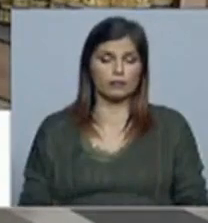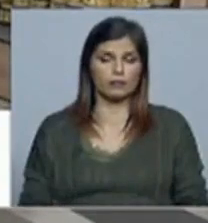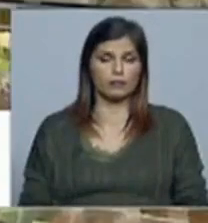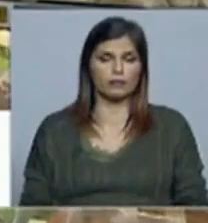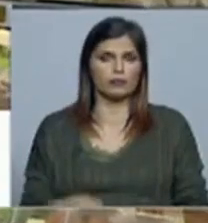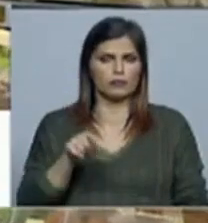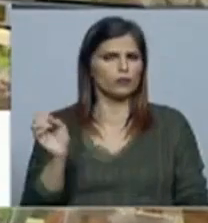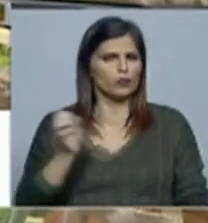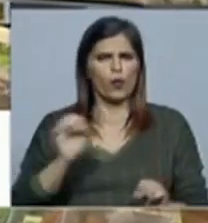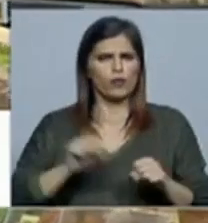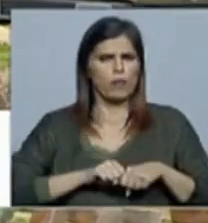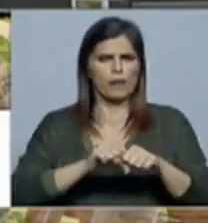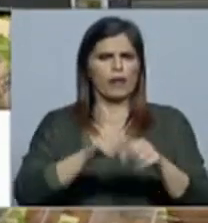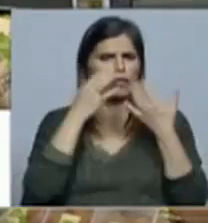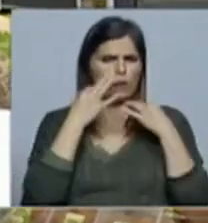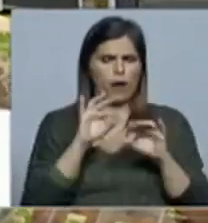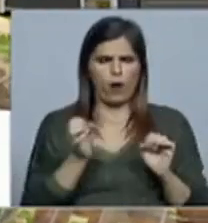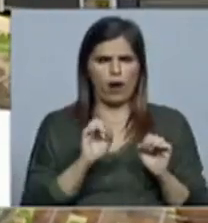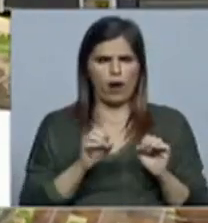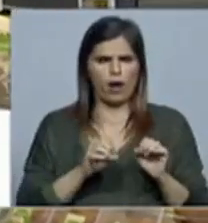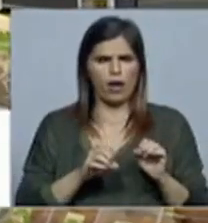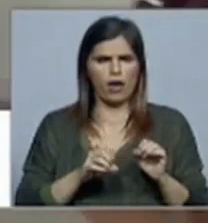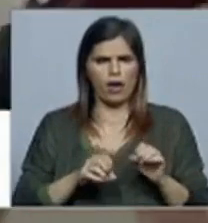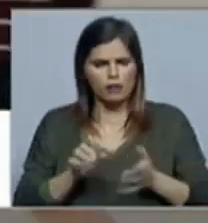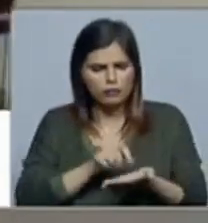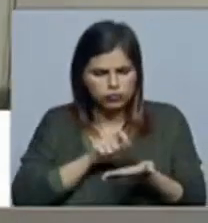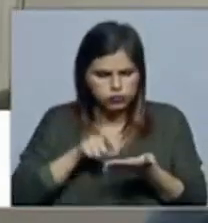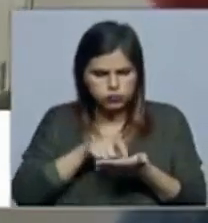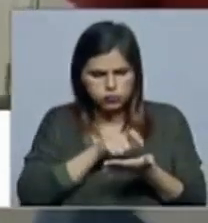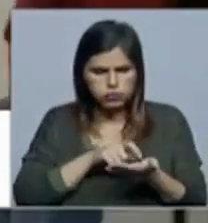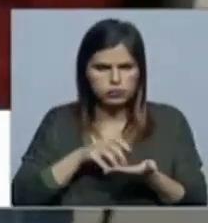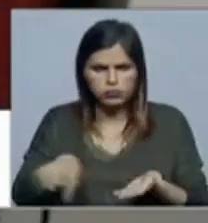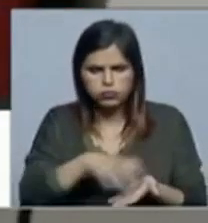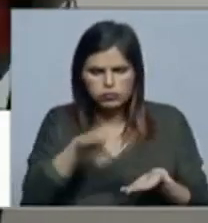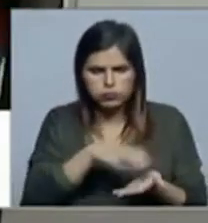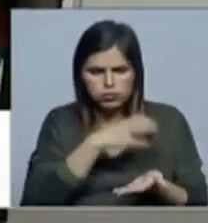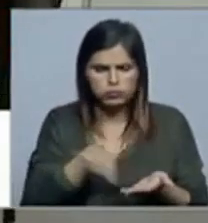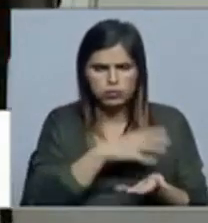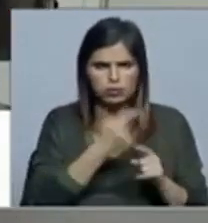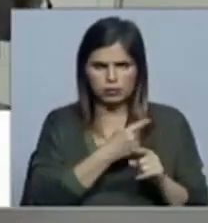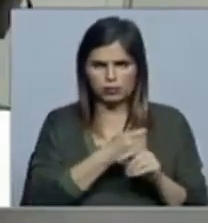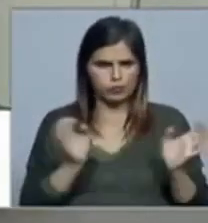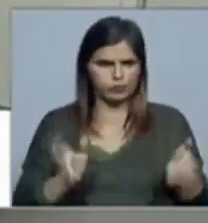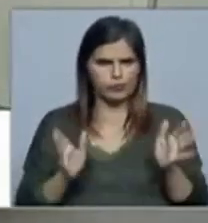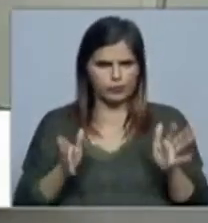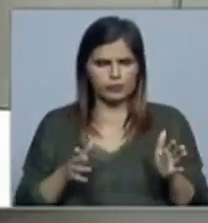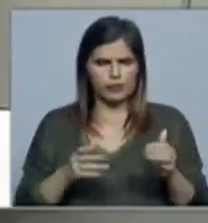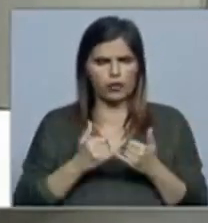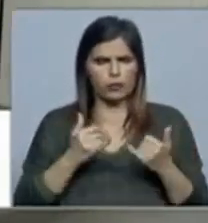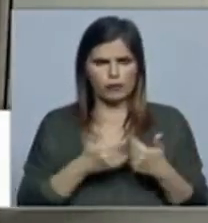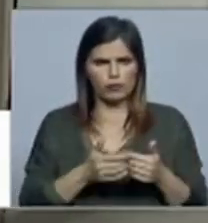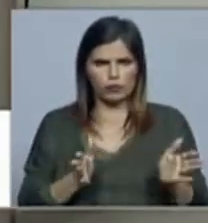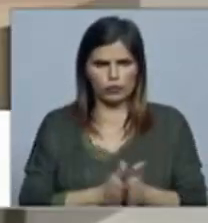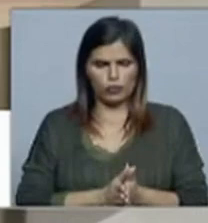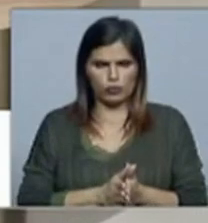Este não é um supermercado normal. Não há caixas, nem é preciso registar os produtos como noutras soluções já existentes. É tudo automático.